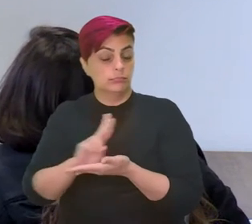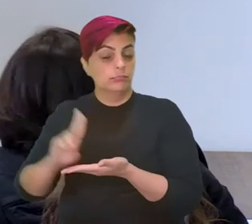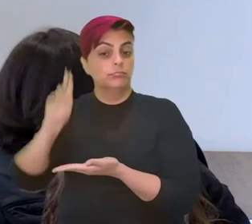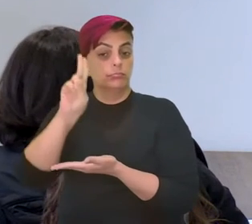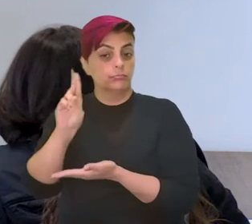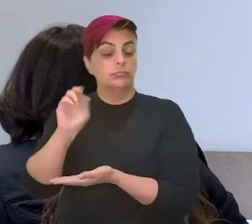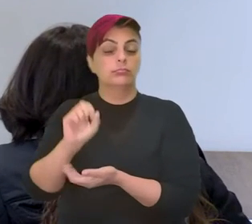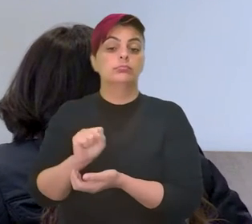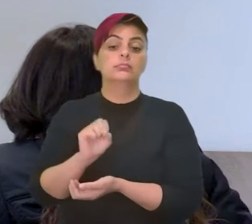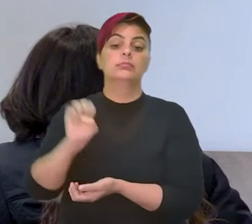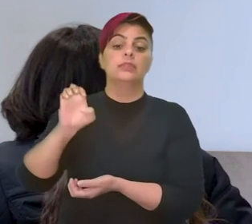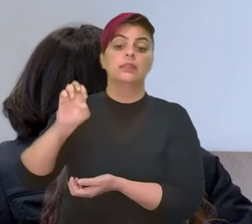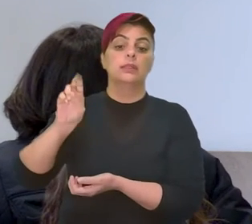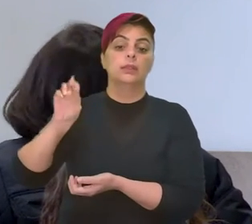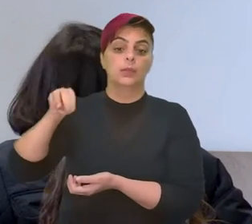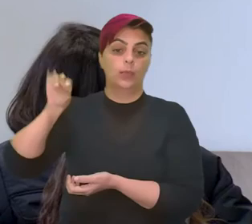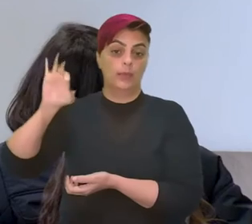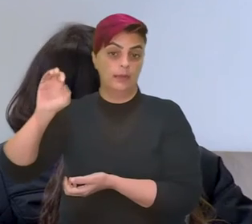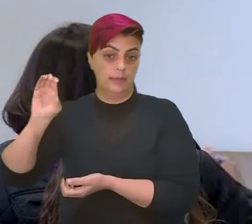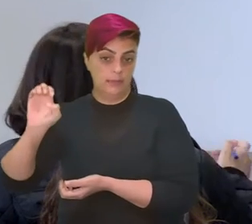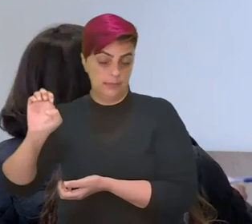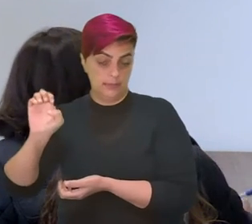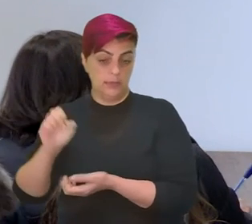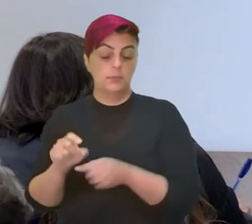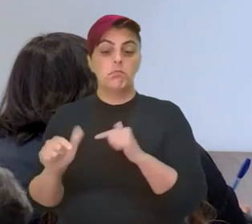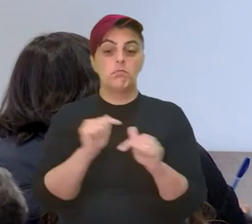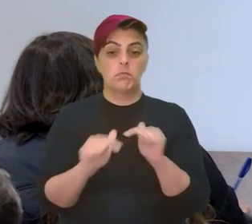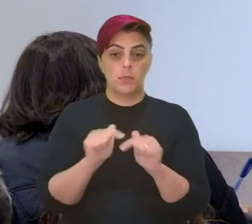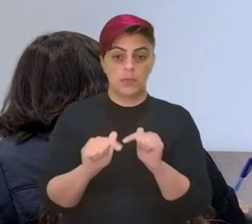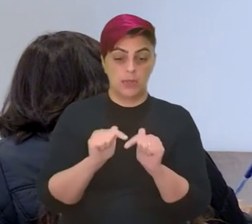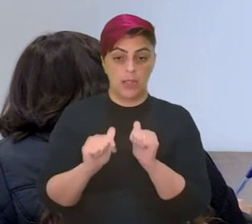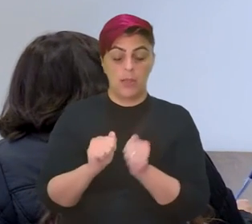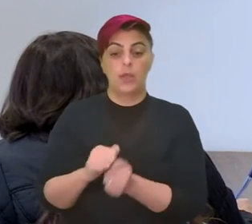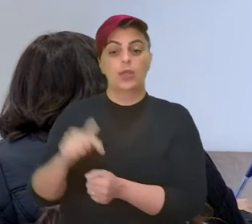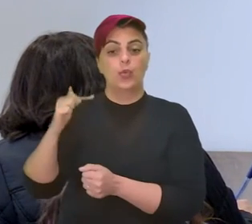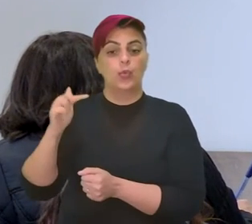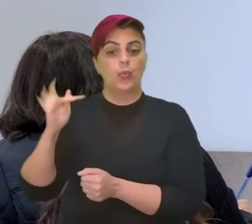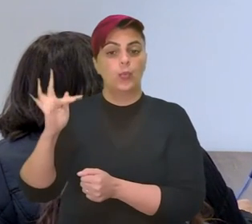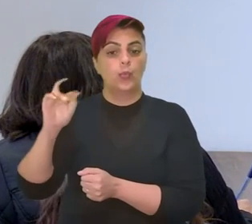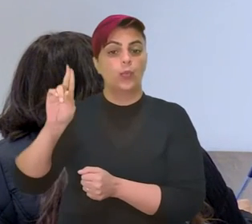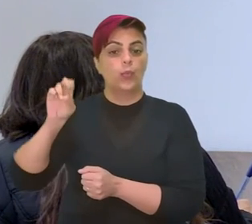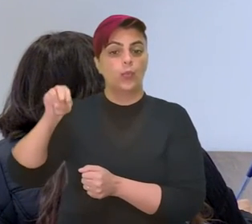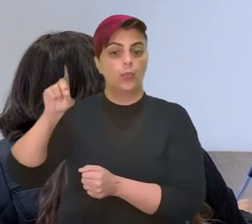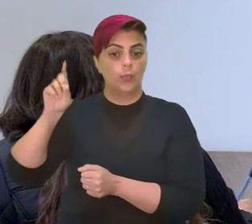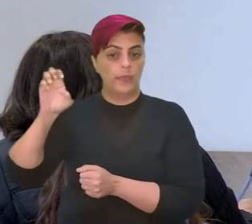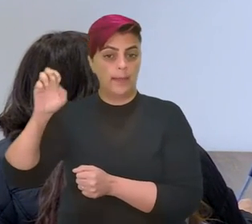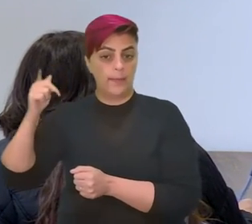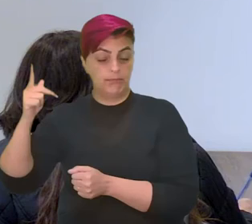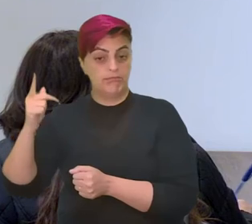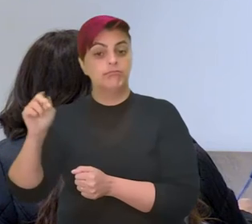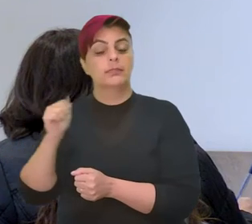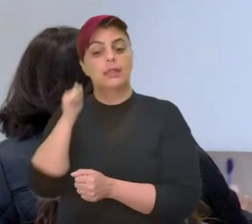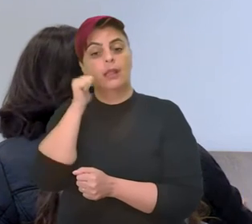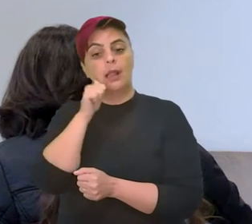da USP, que atuou na elaboração do Sistema de Financiamento da Educação Pública Brasileira, o Fundef, e que nos deixou no último